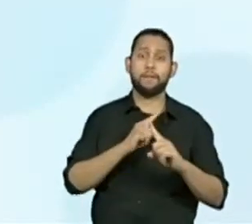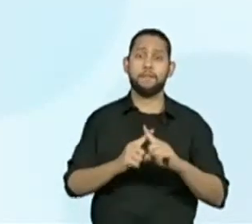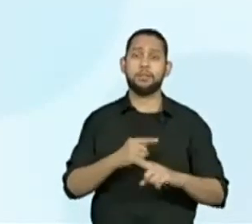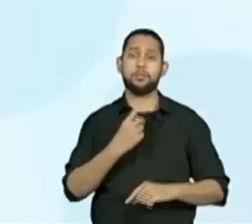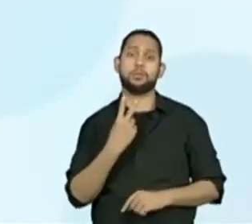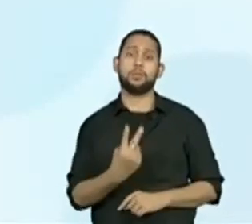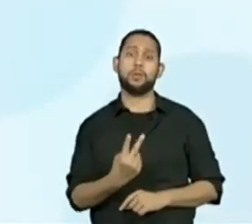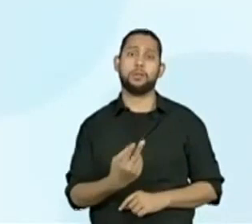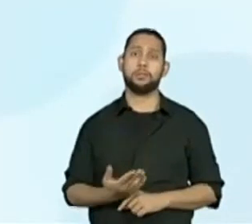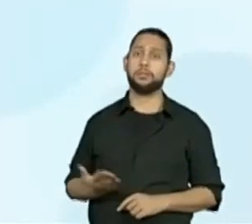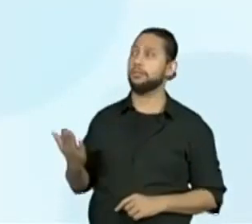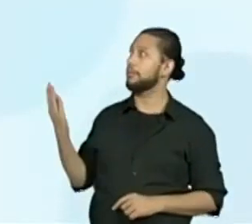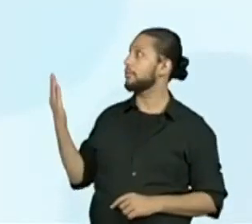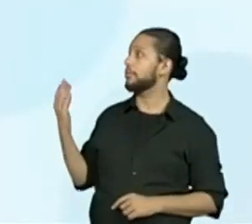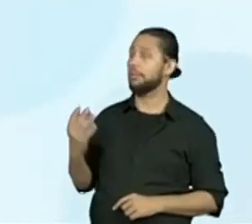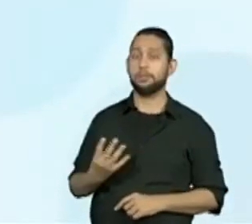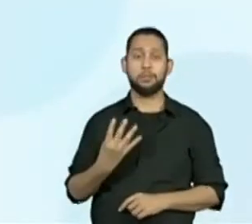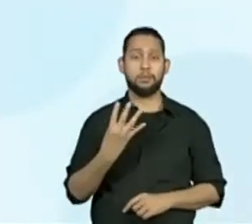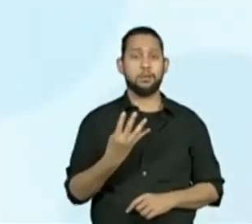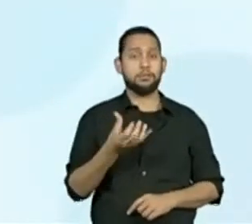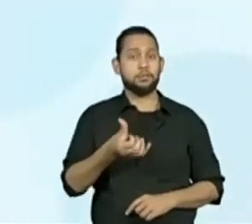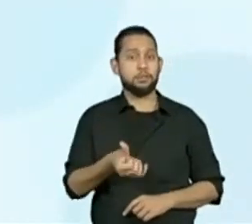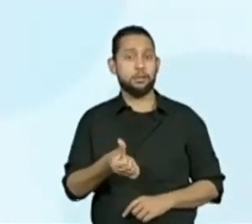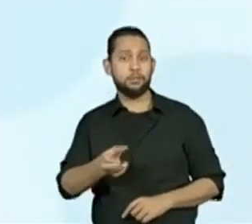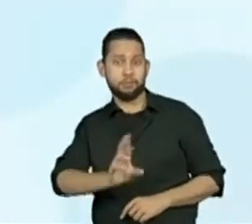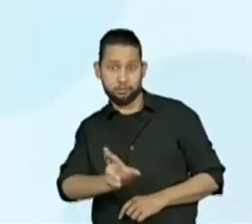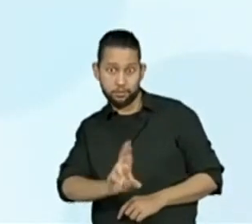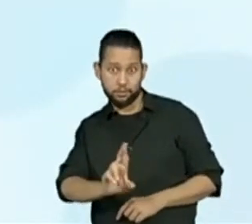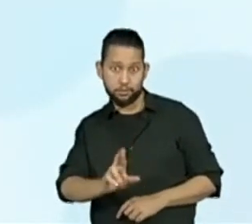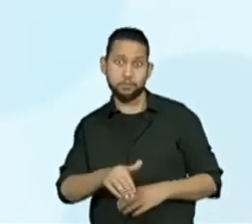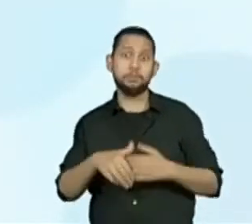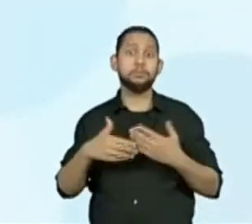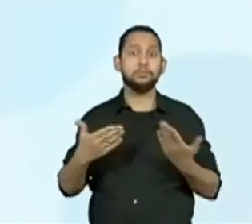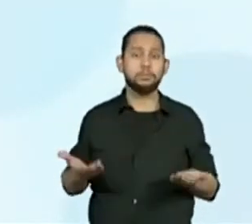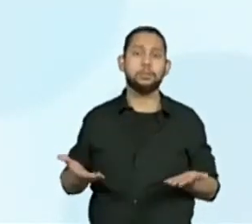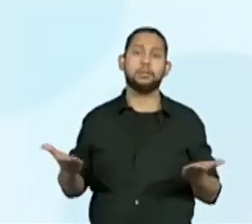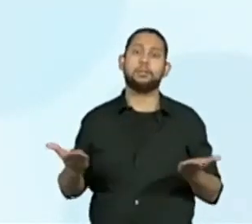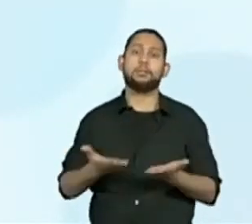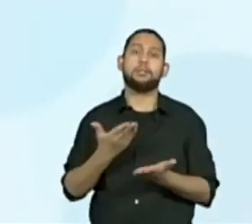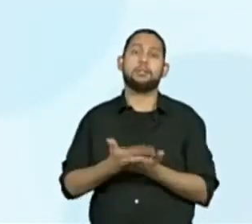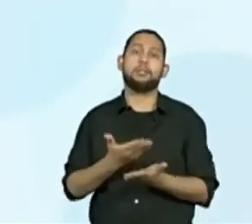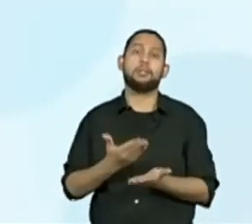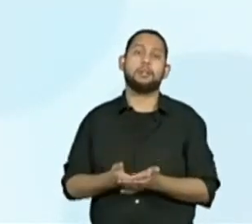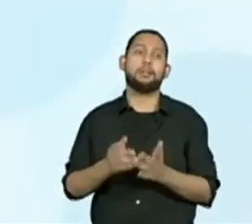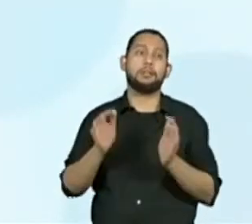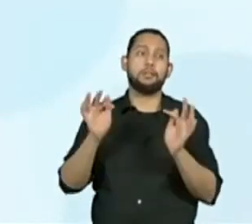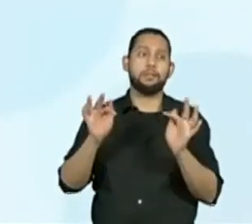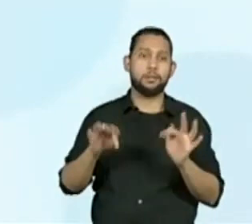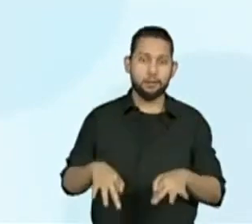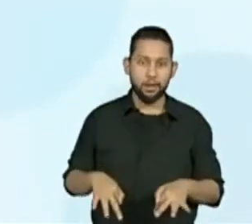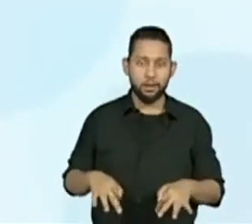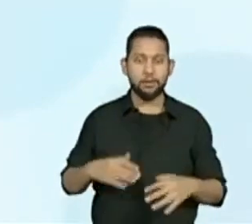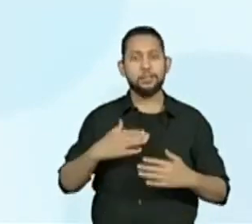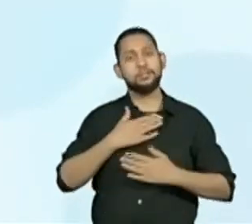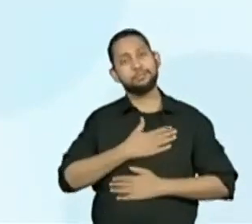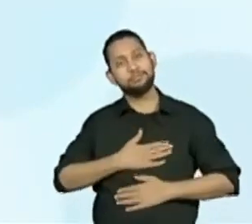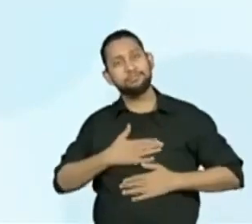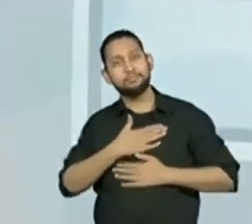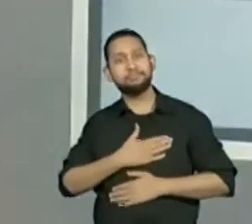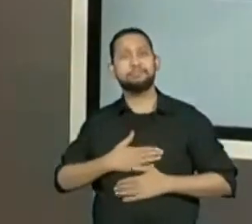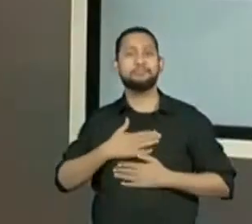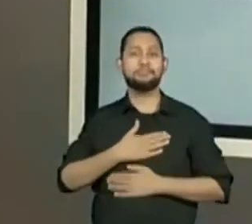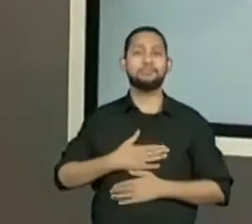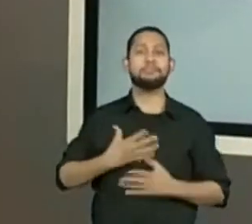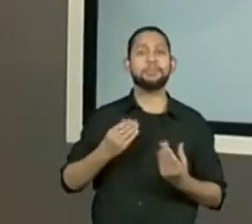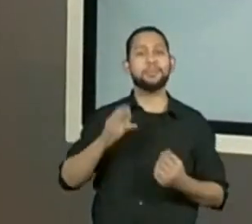2 o 46 reps nossa aula já está terminando foi muito